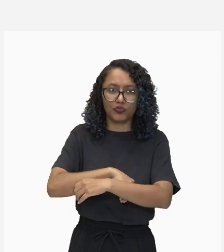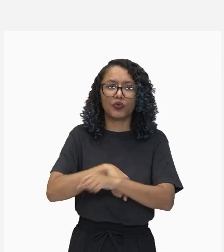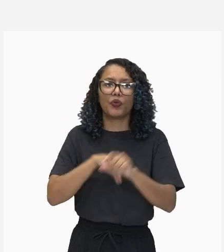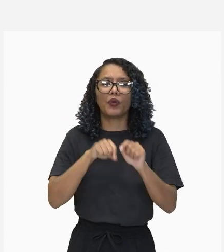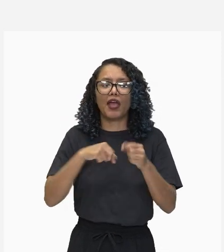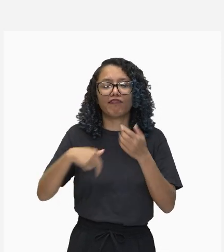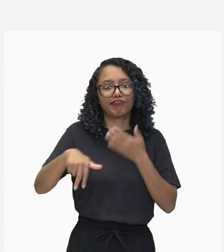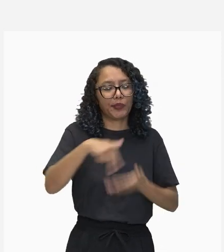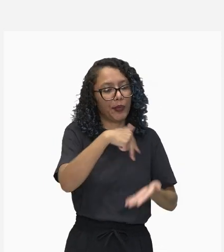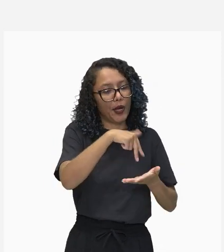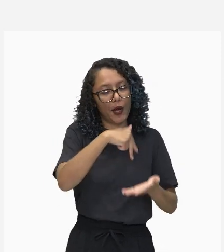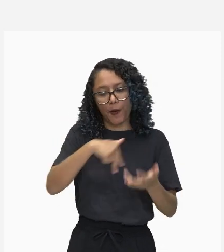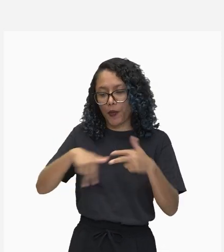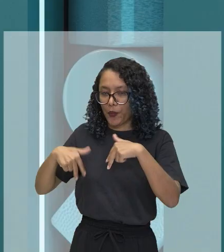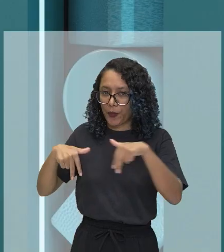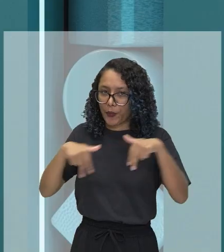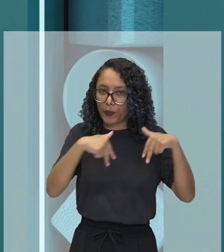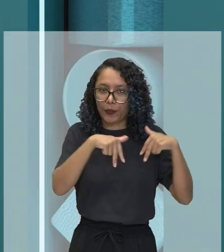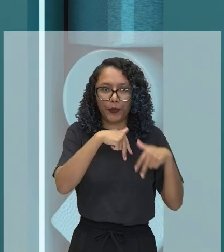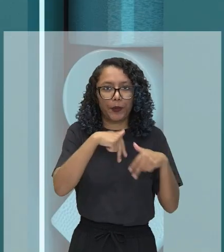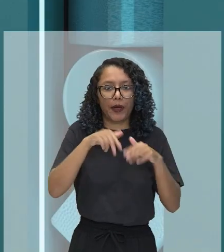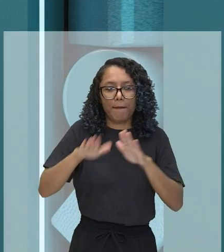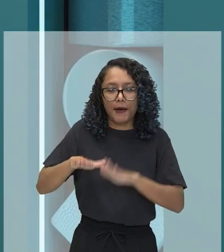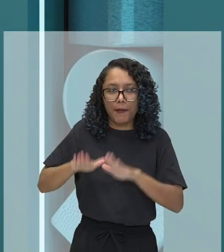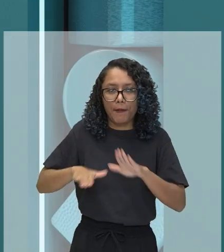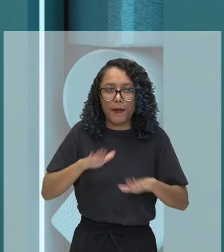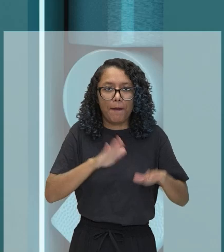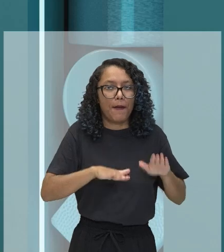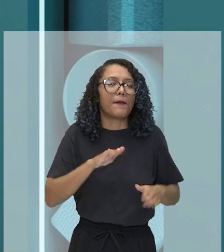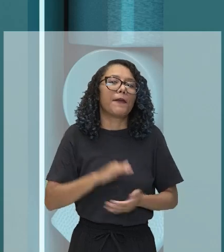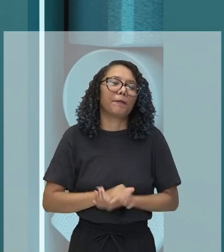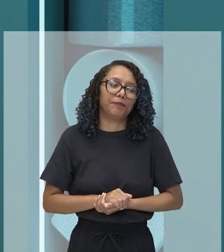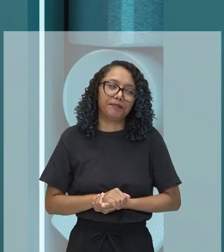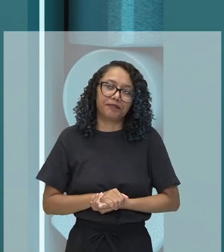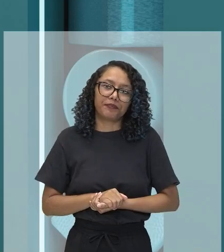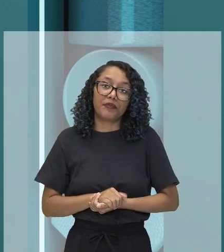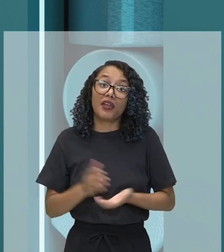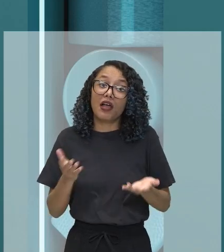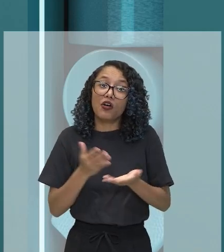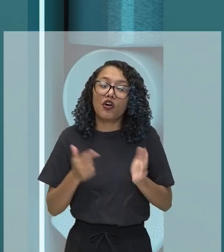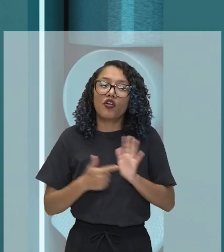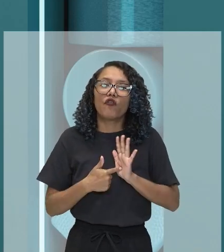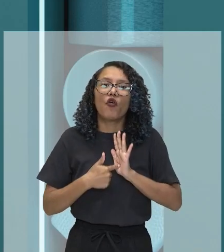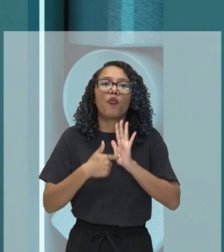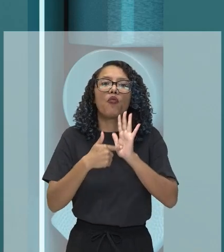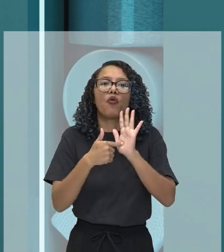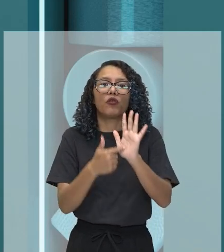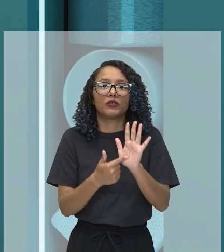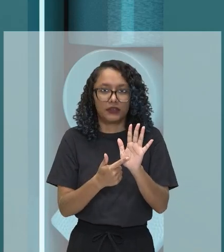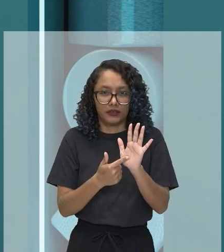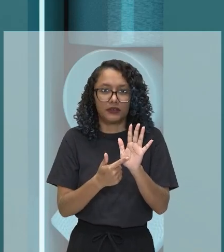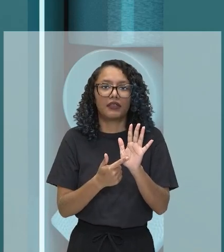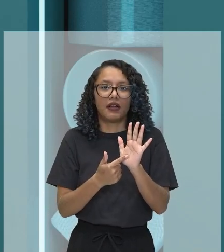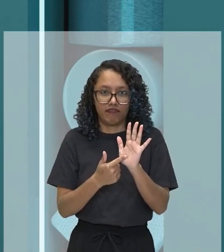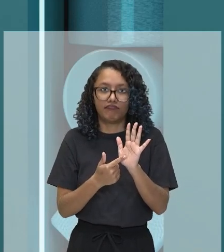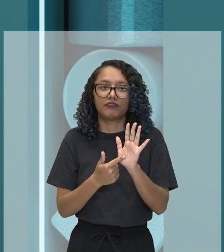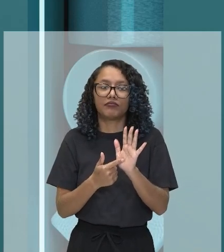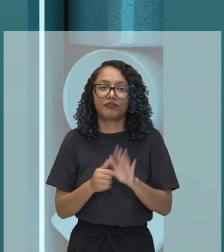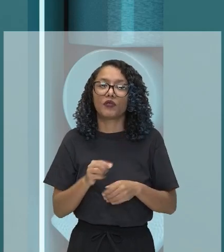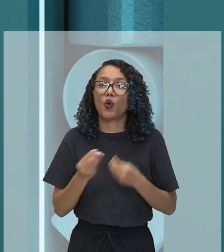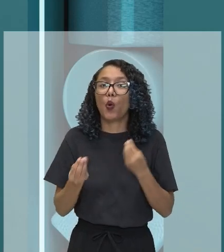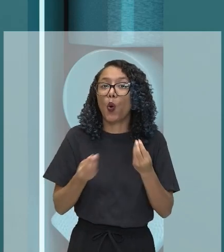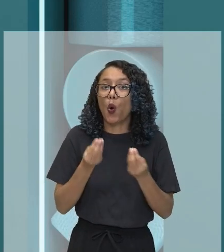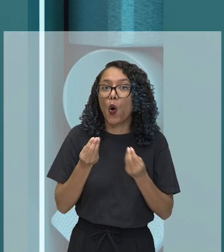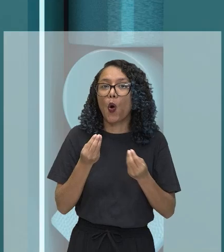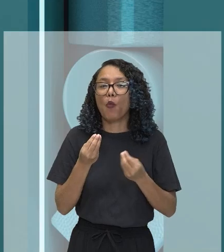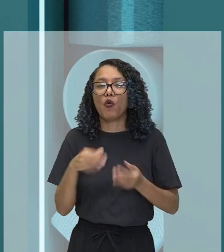ritmo do tambor. E a gente vai mostrar para vocês o ritmo do carimbó através